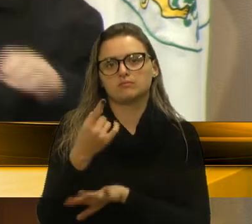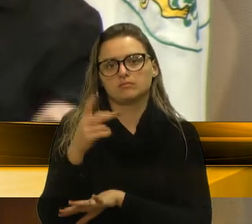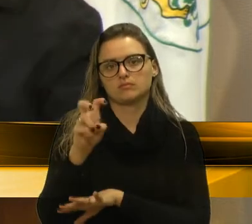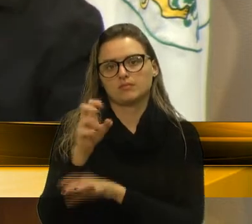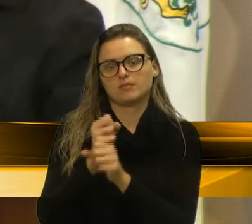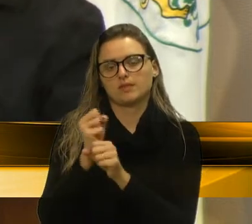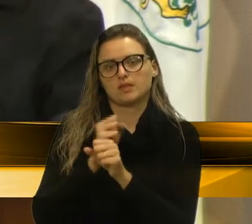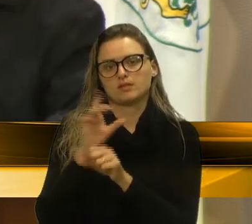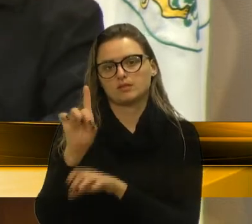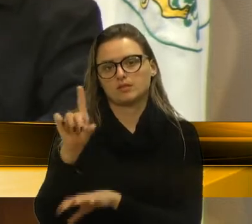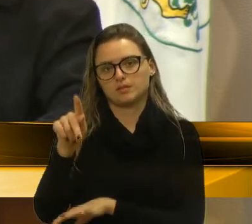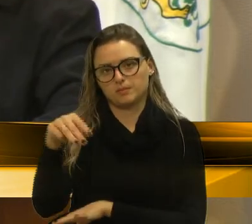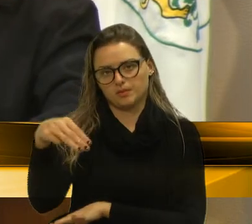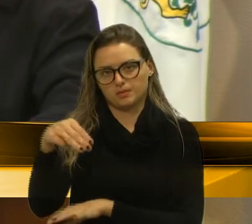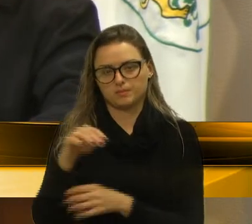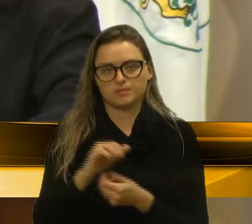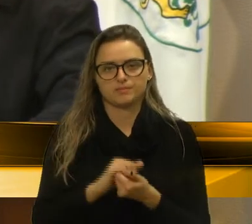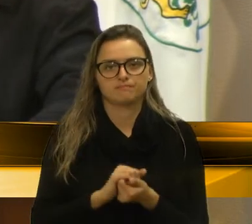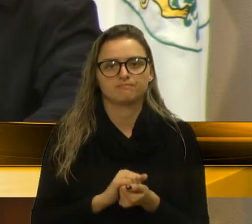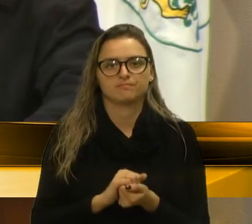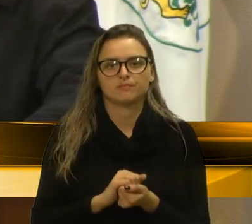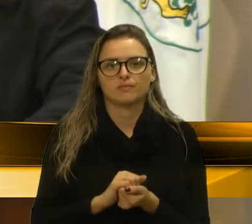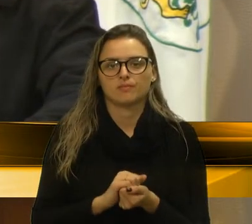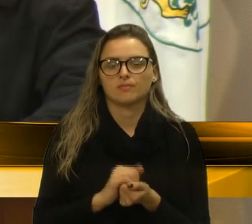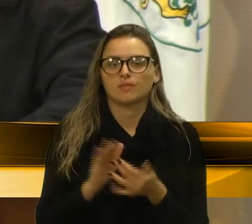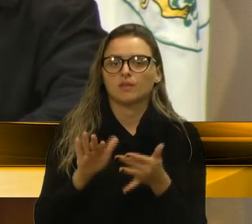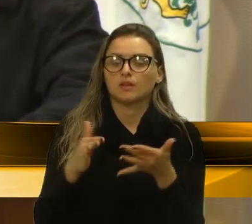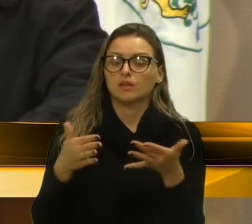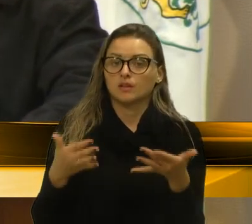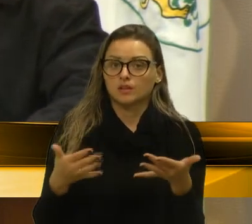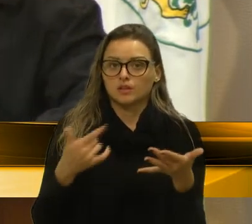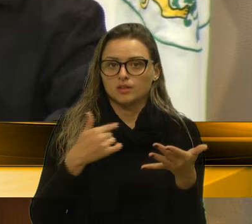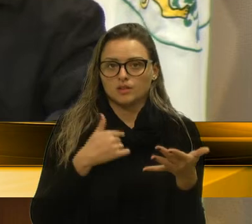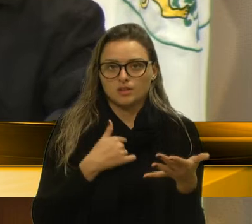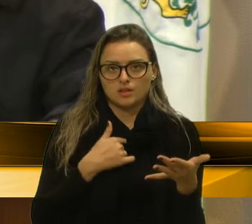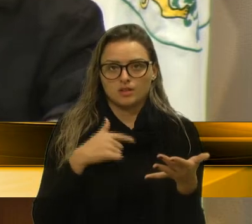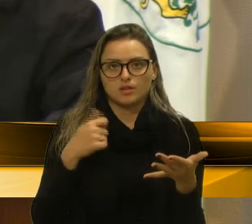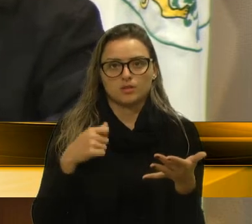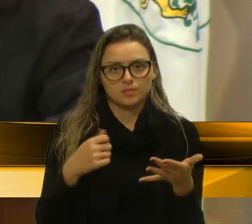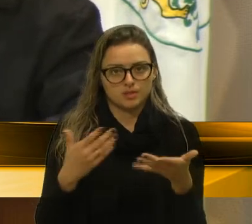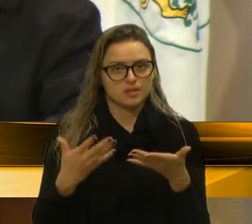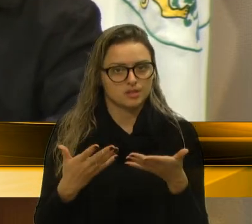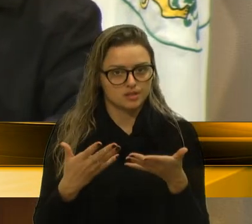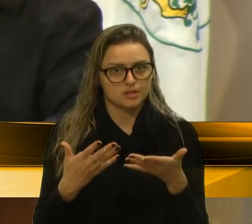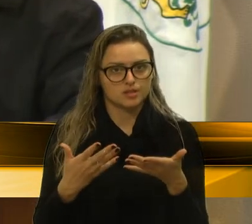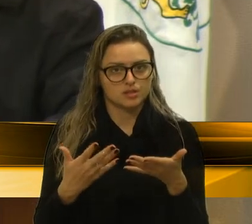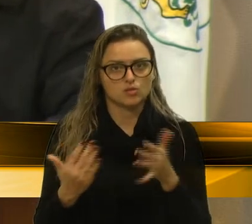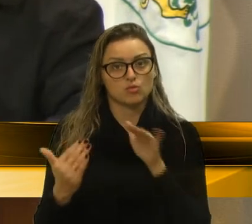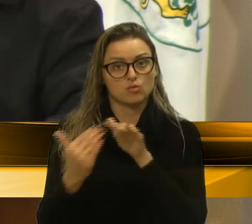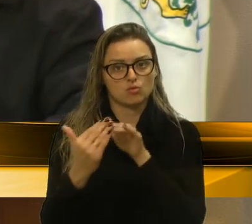DPM. E aí, vereador Gustavo Toigo, eu tenho que me render à Vossa Senhoria